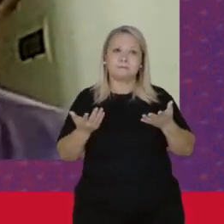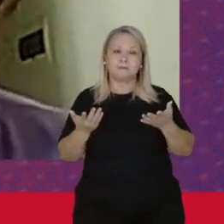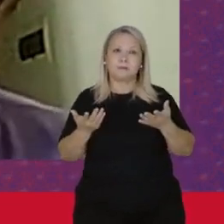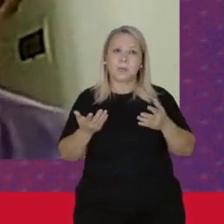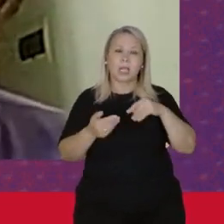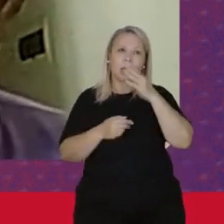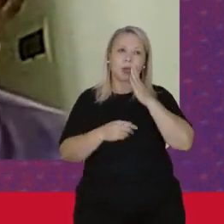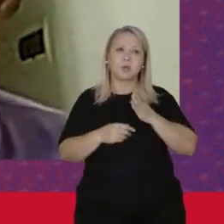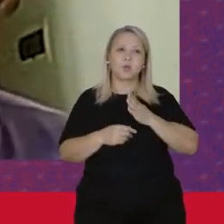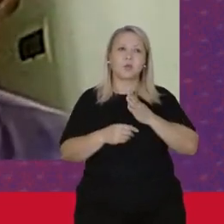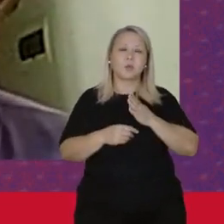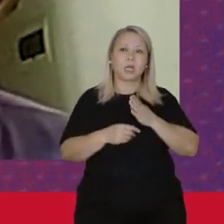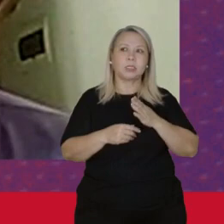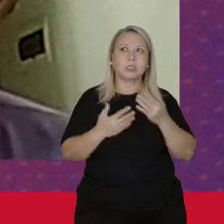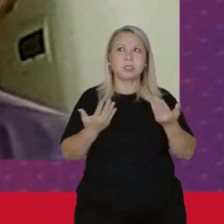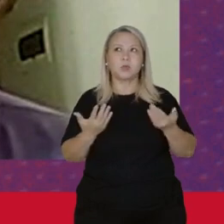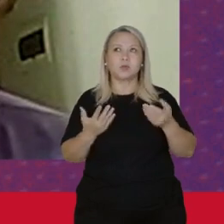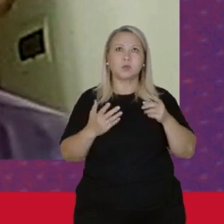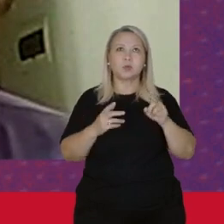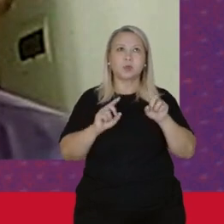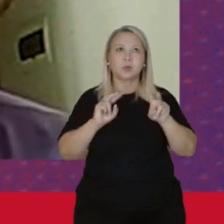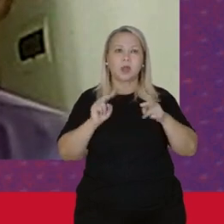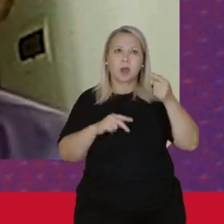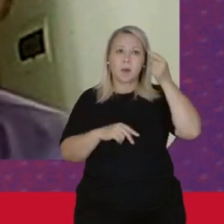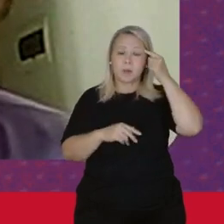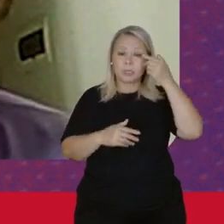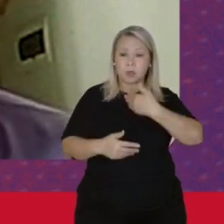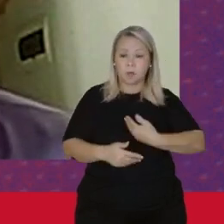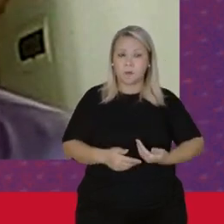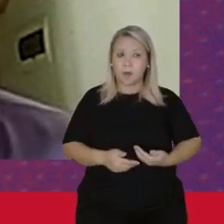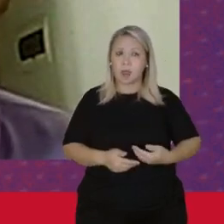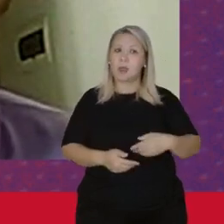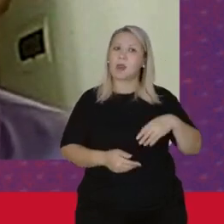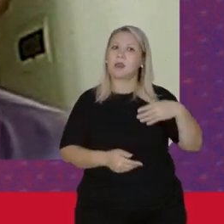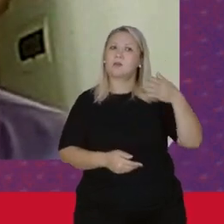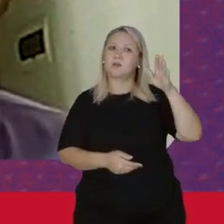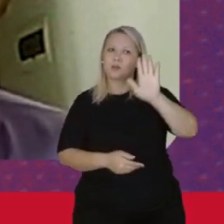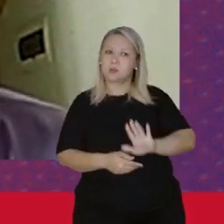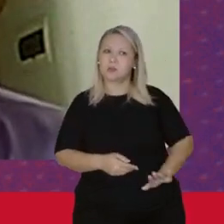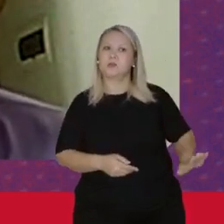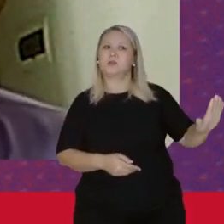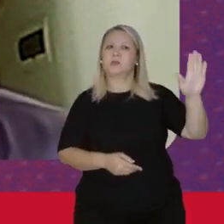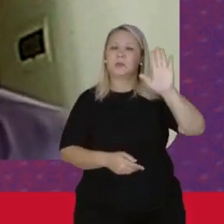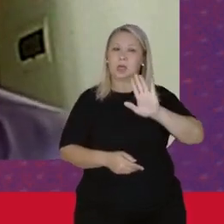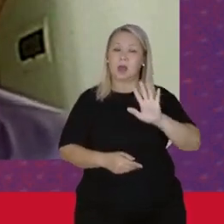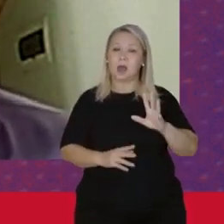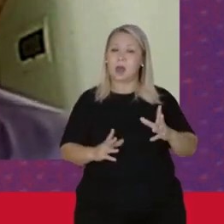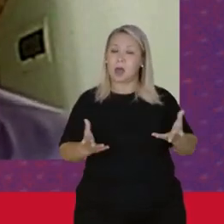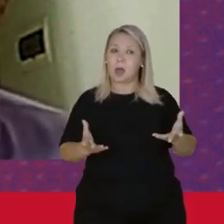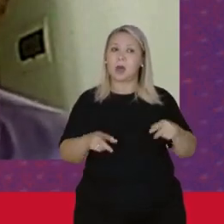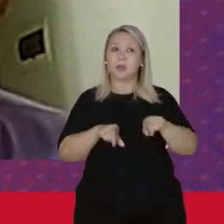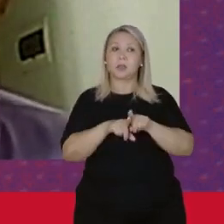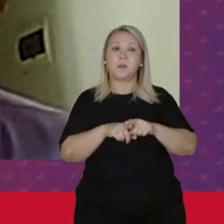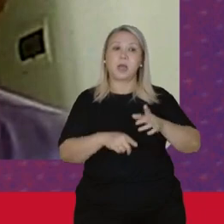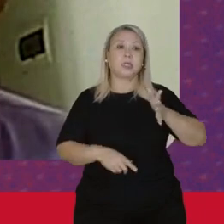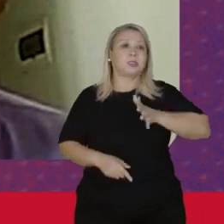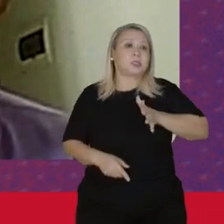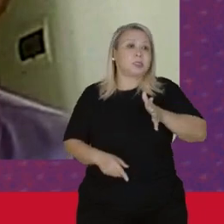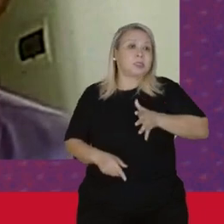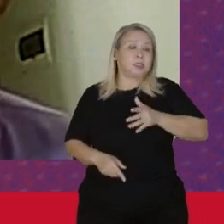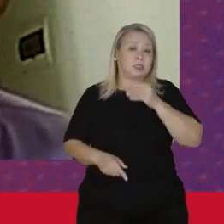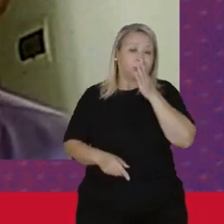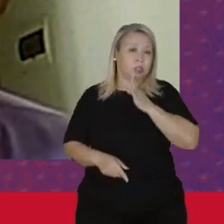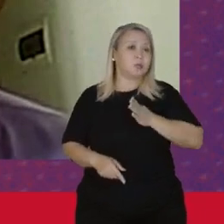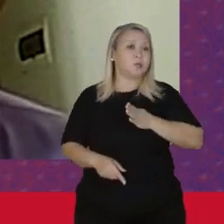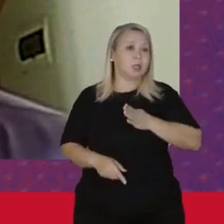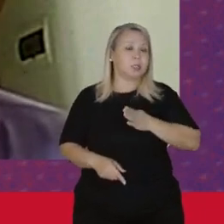no Brasil, tanto do ponto de vista do governo, do Estado, mas inclusive também das elites brasileiras, né,